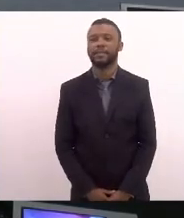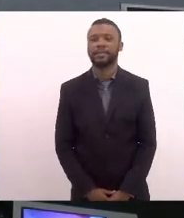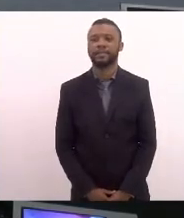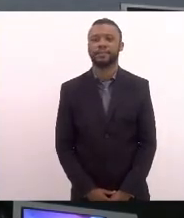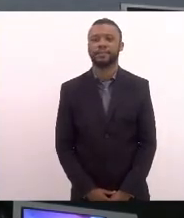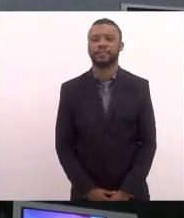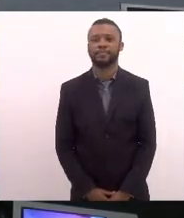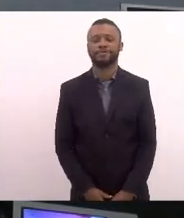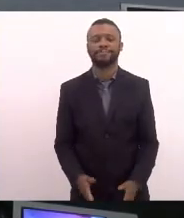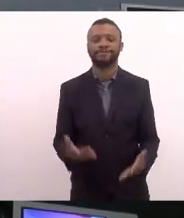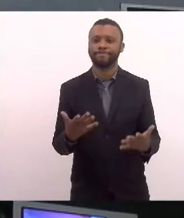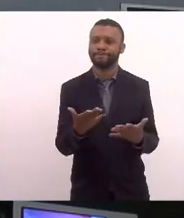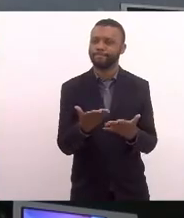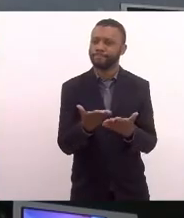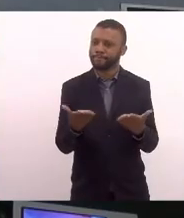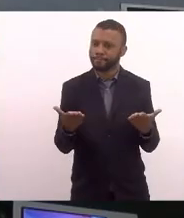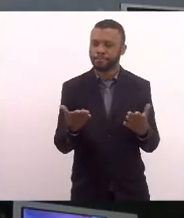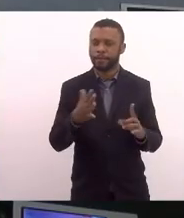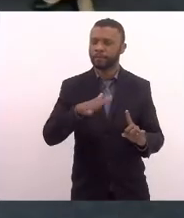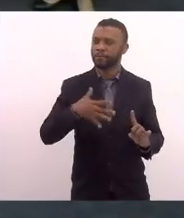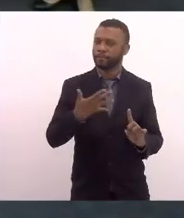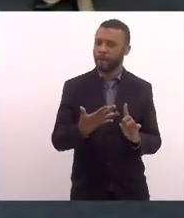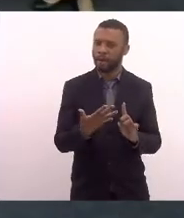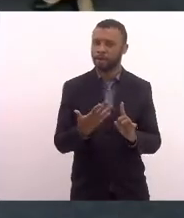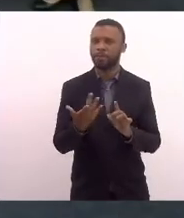Os agraciados já podem se sentar.